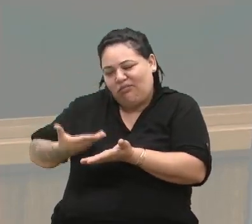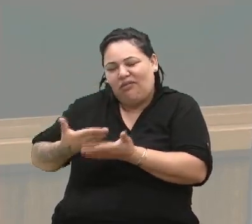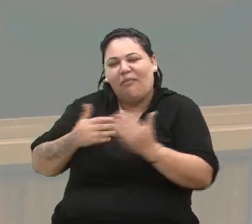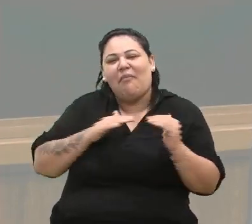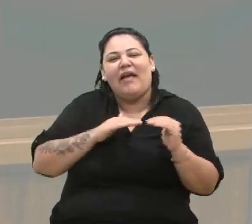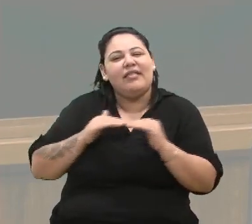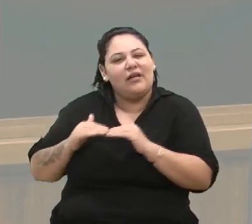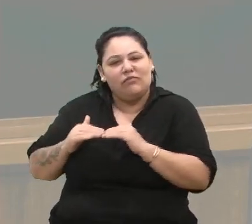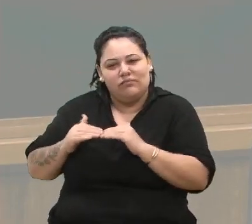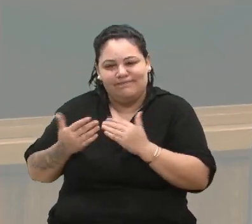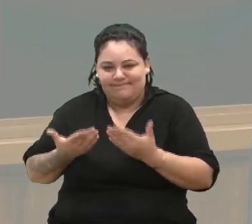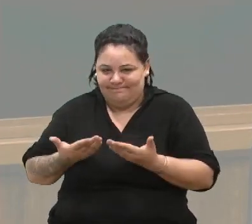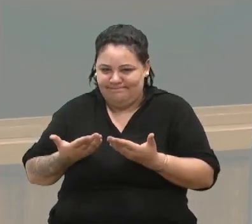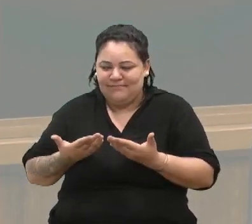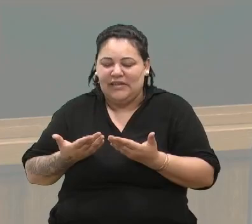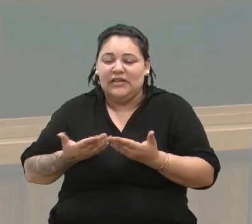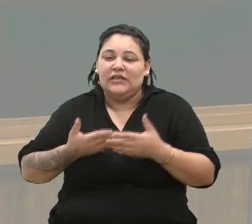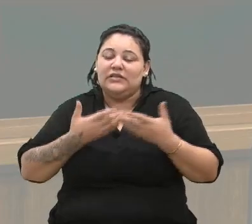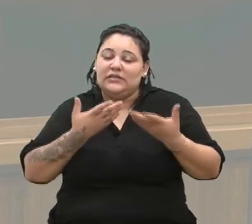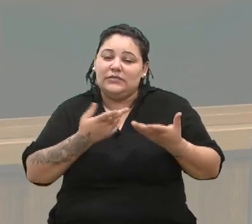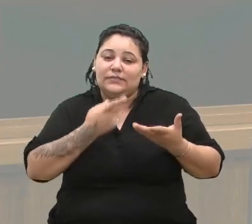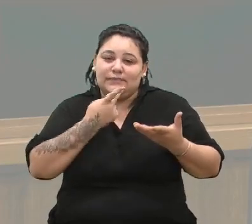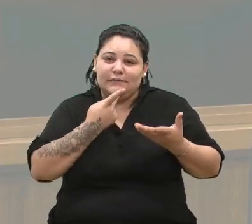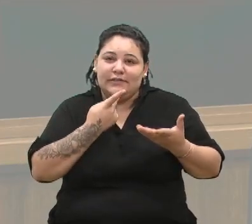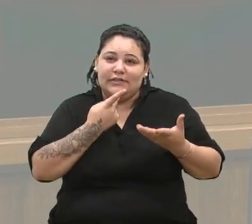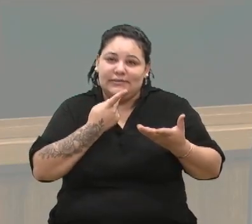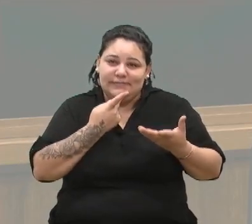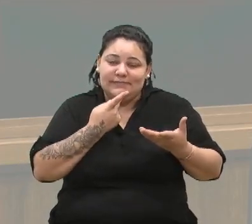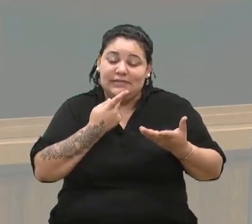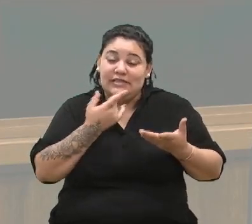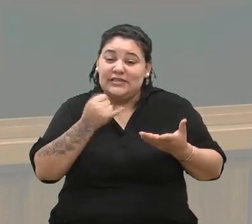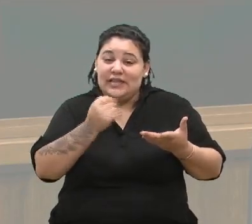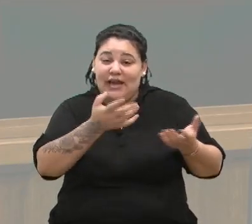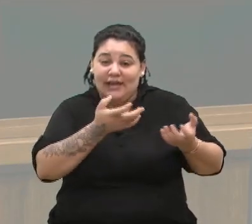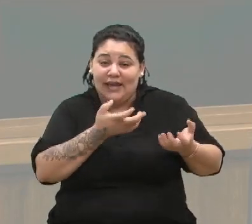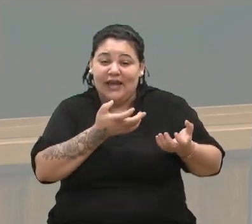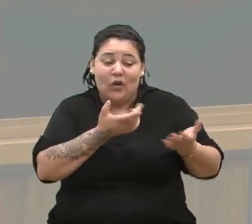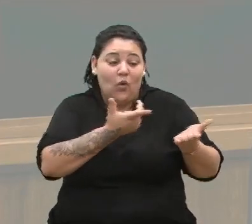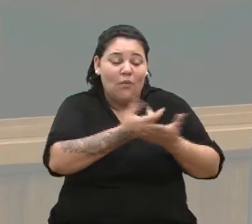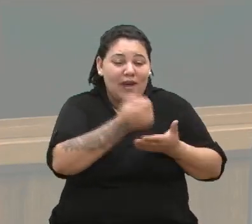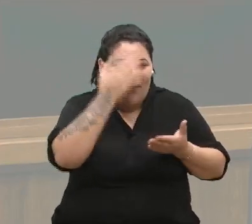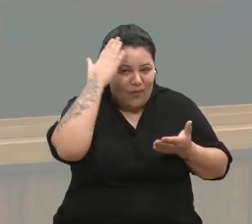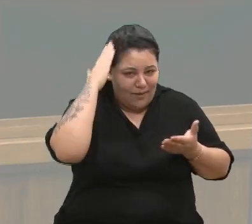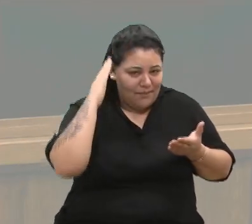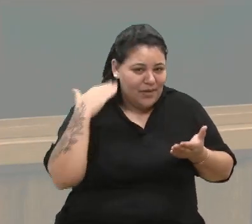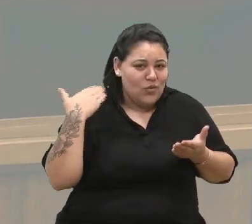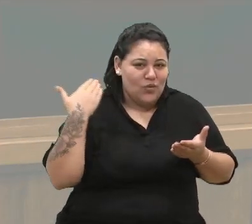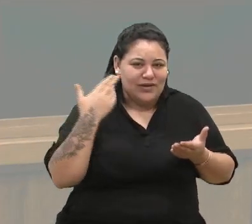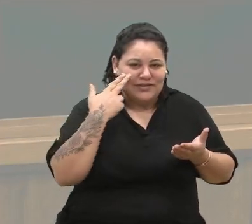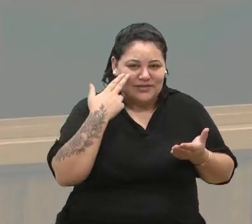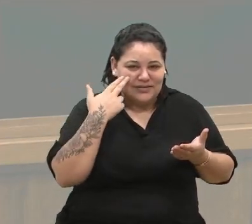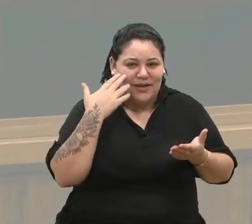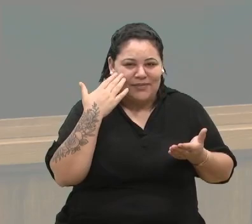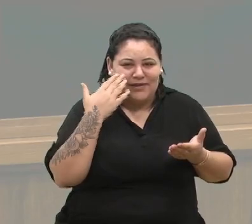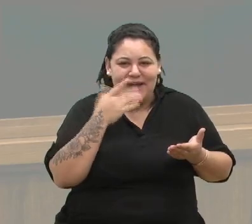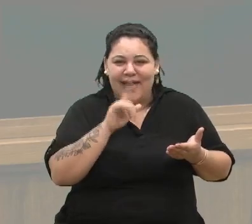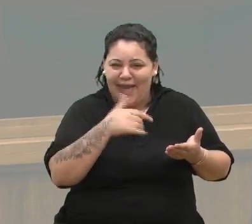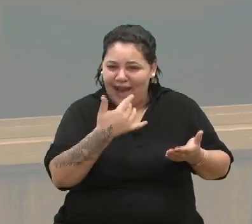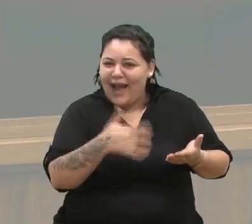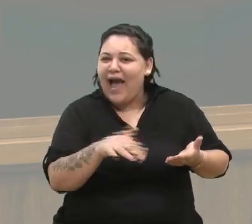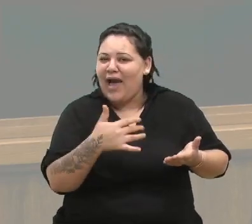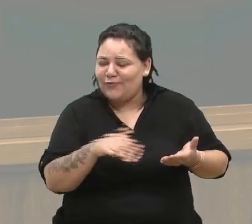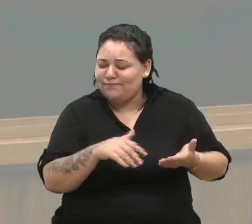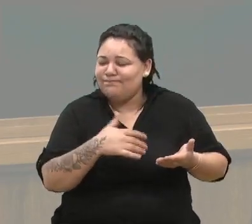das perucas, se for para comprar, não é nada acessível. A gente, o ano passado,